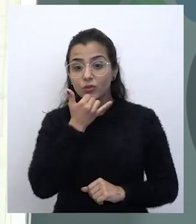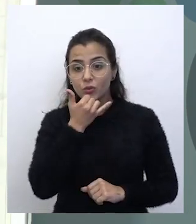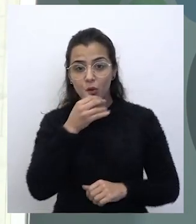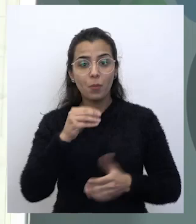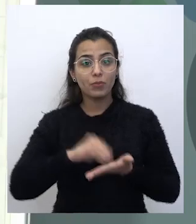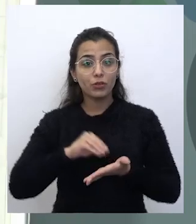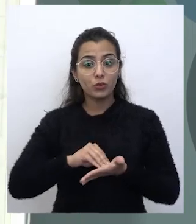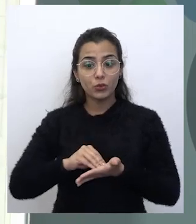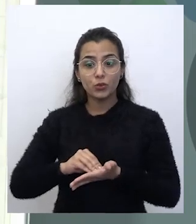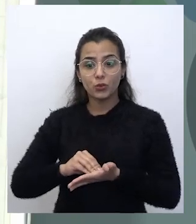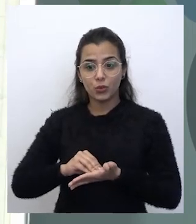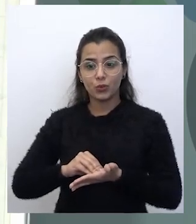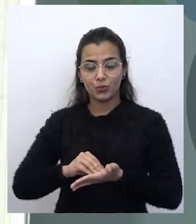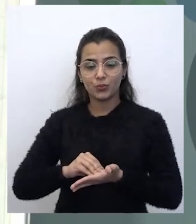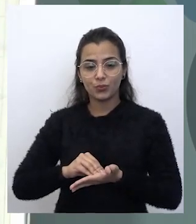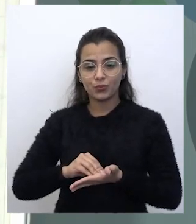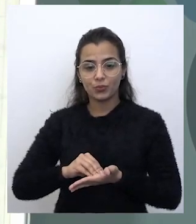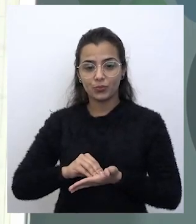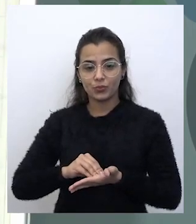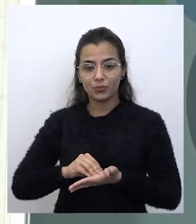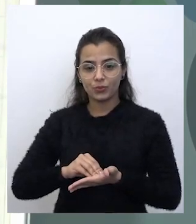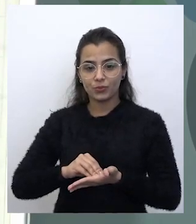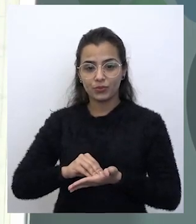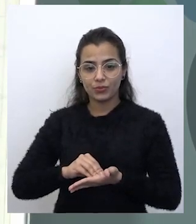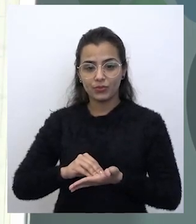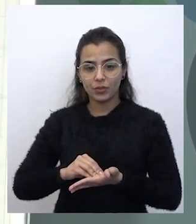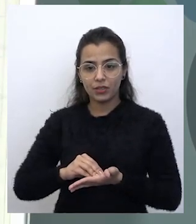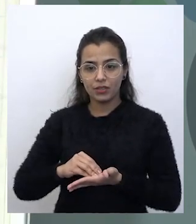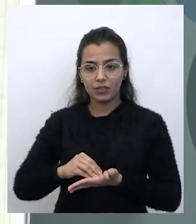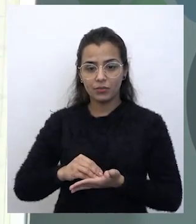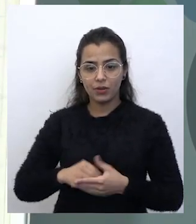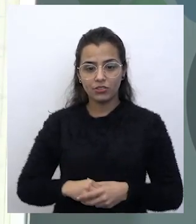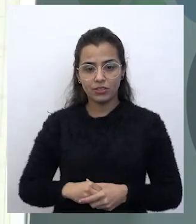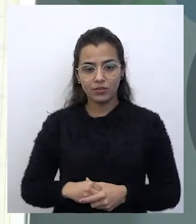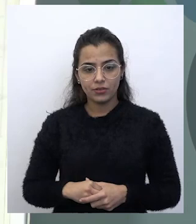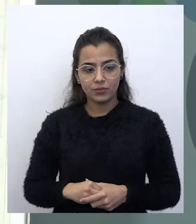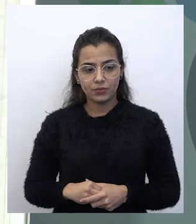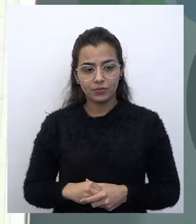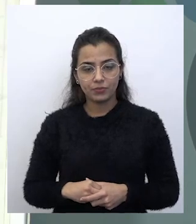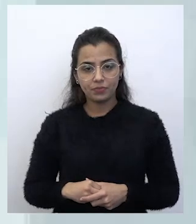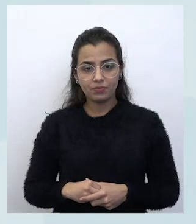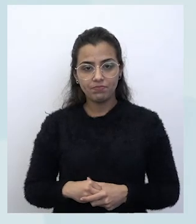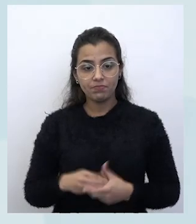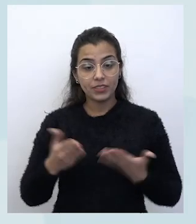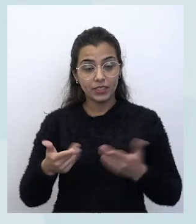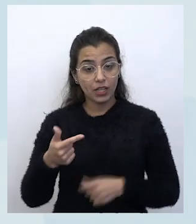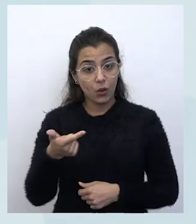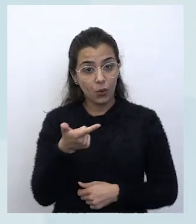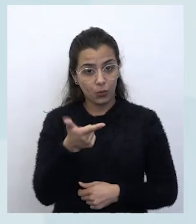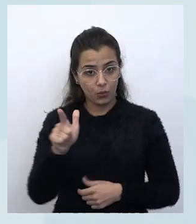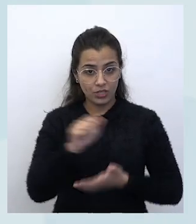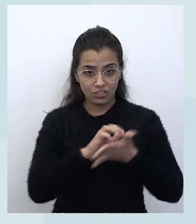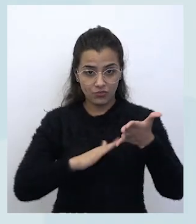Inês. Termo independente, é o 1, onde cruza o eixo Y, verdade, o C. Então, vamos para a próxima atividade,